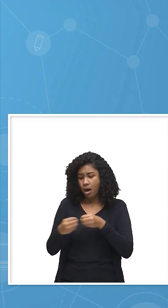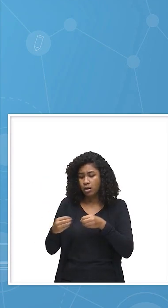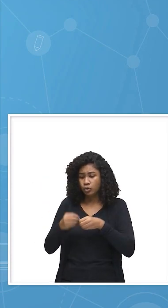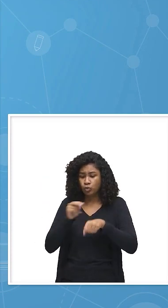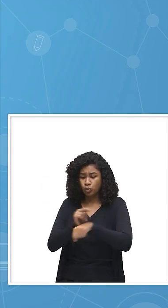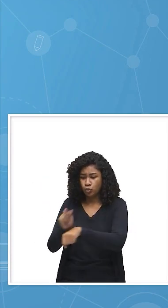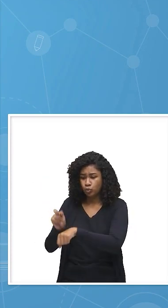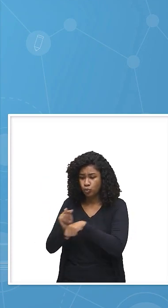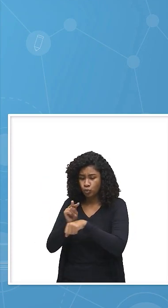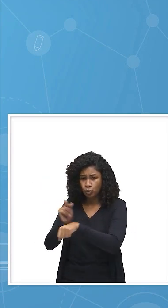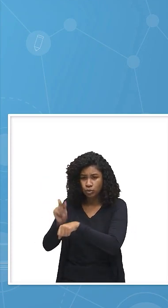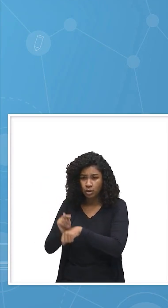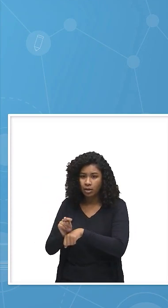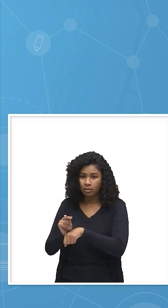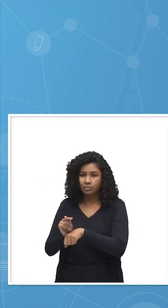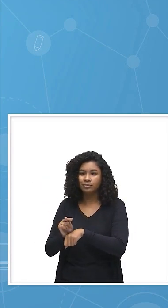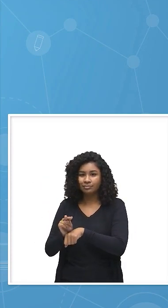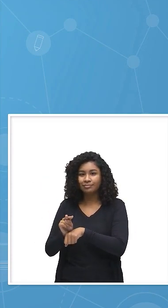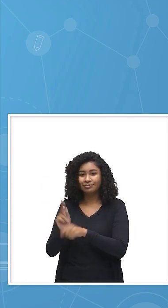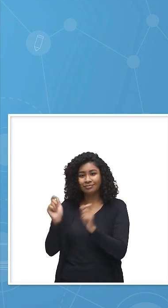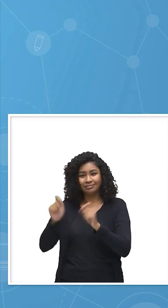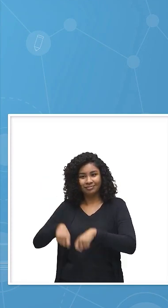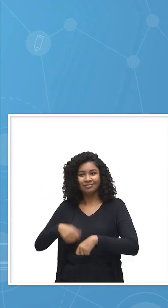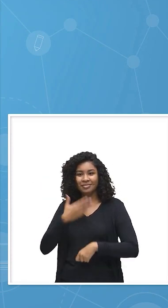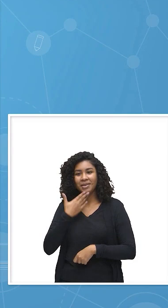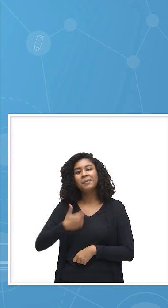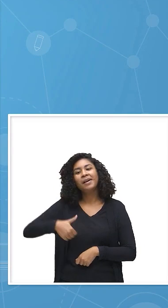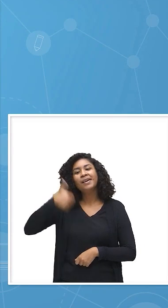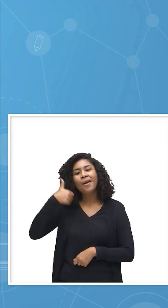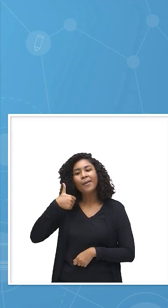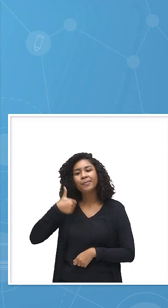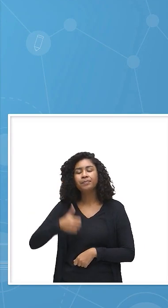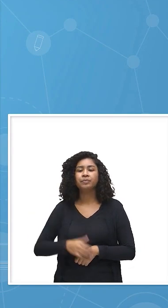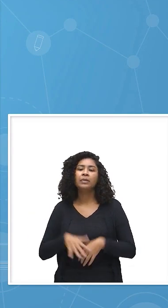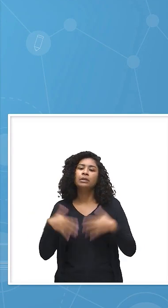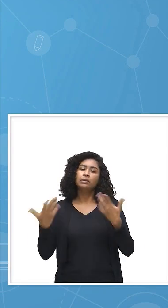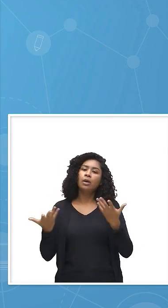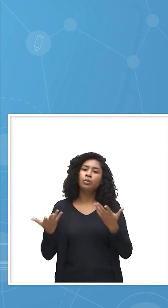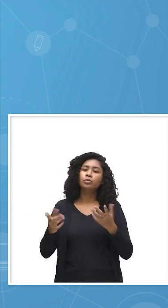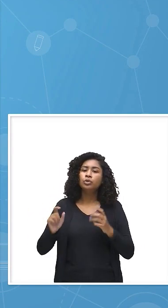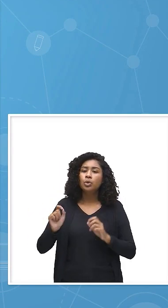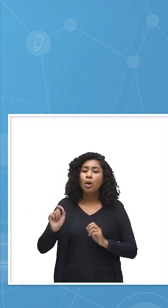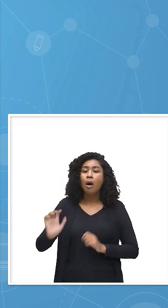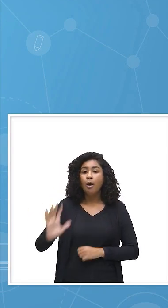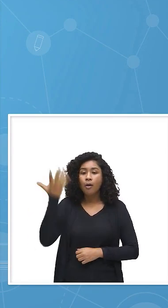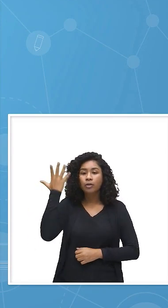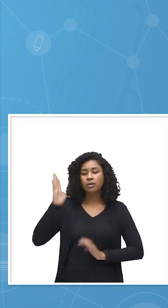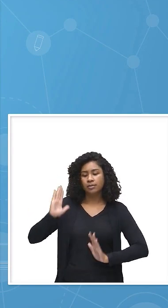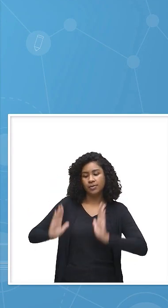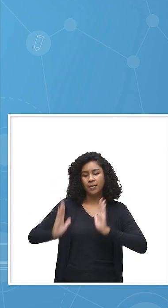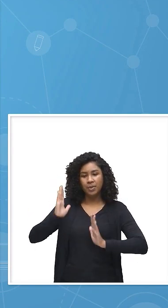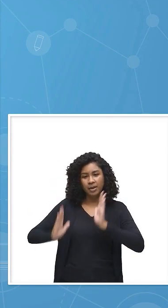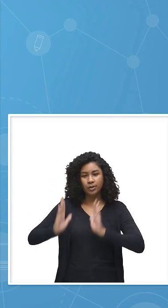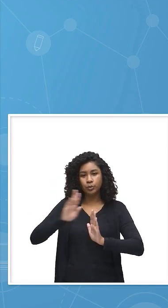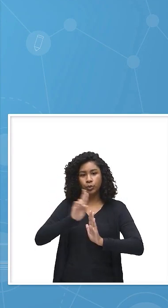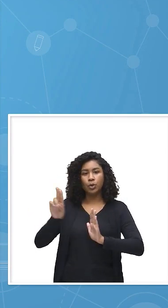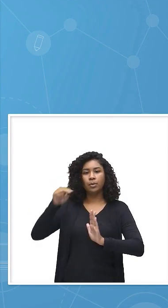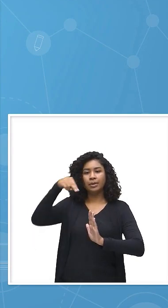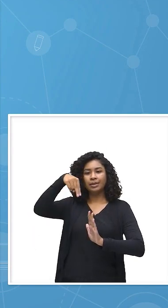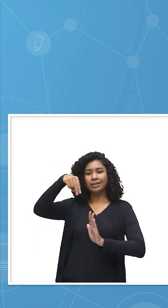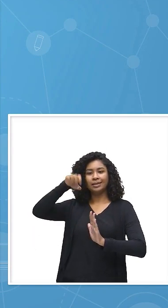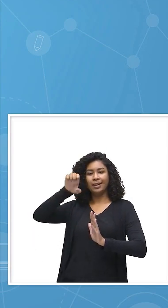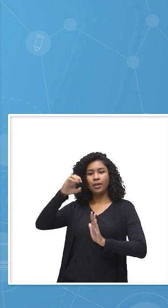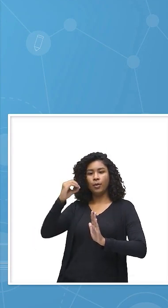um animal que você dependeria da caça. Isso tudo acontece num período que a gente chama de Neolítico, como a gente vai ver